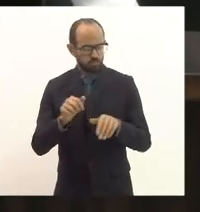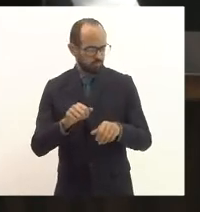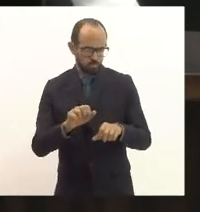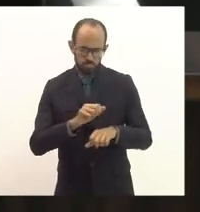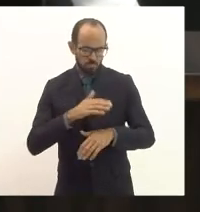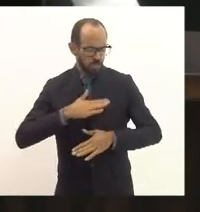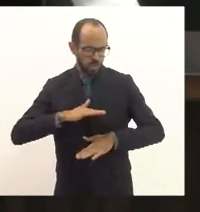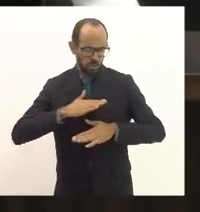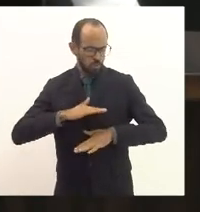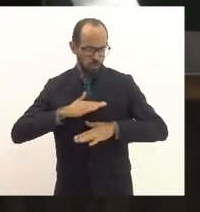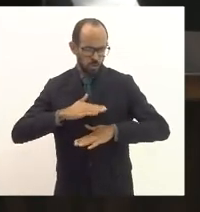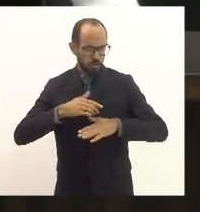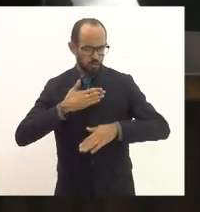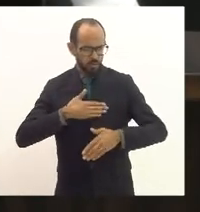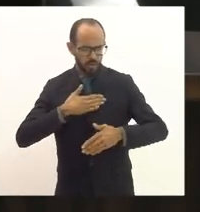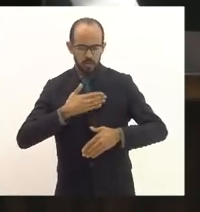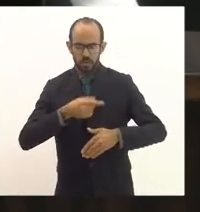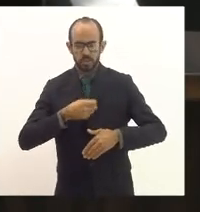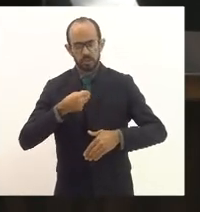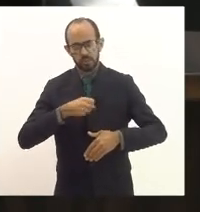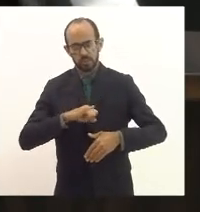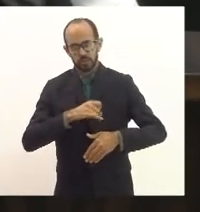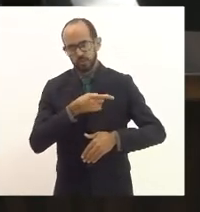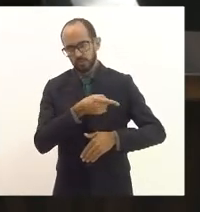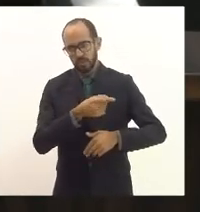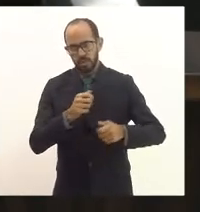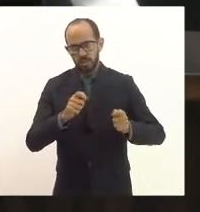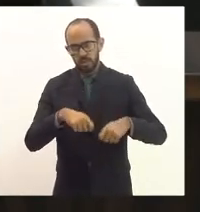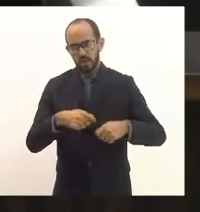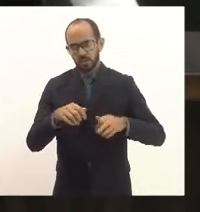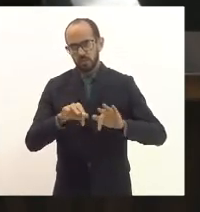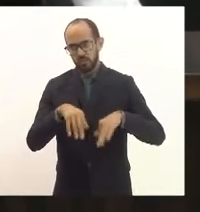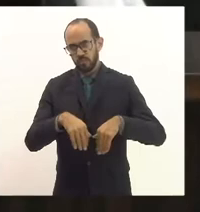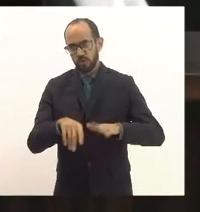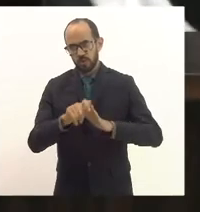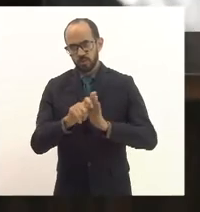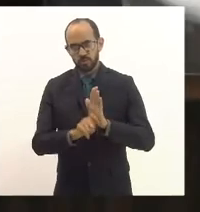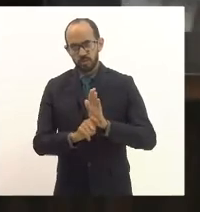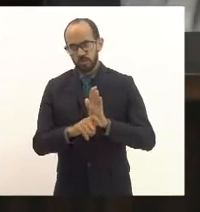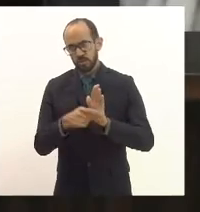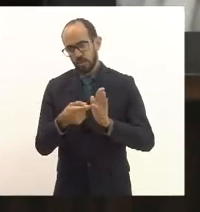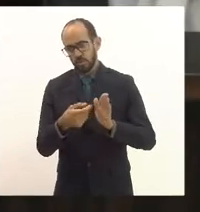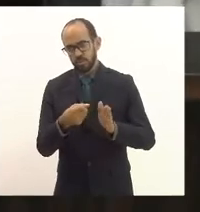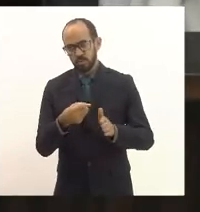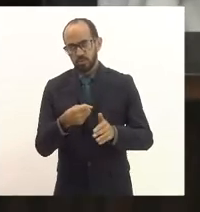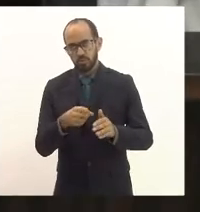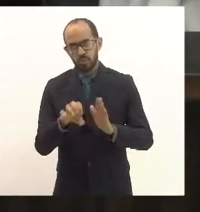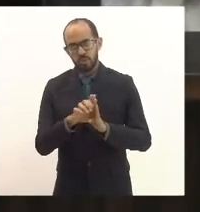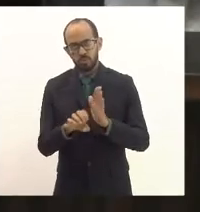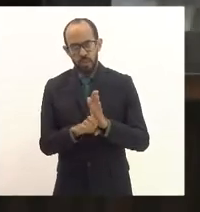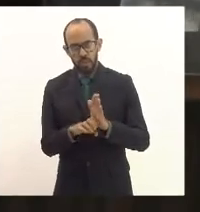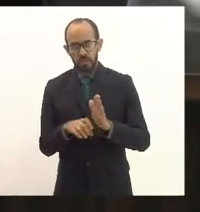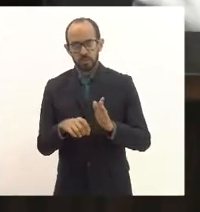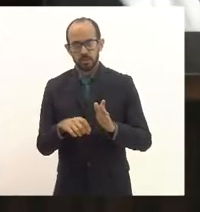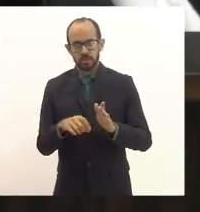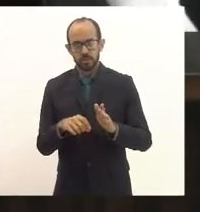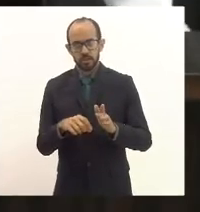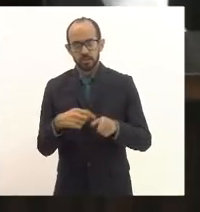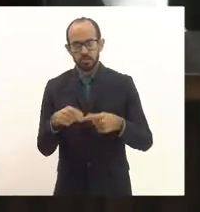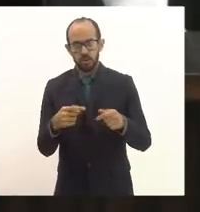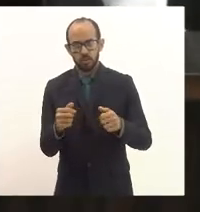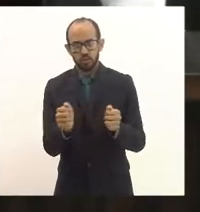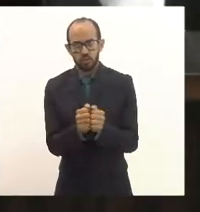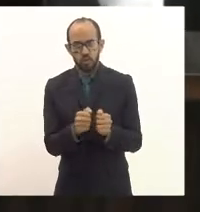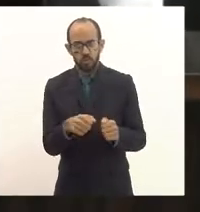Eu gostaria que Vossa Excelência pudesse dar com forma final de redação e com emendas. Depois aí, junto dos autores